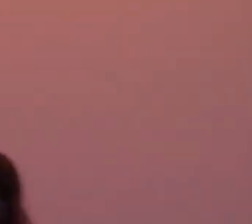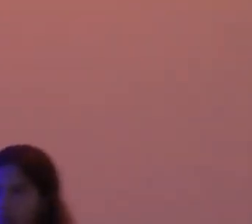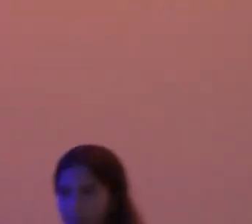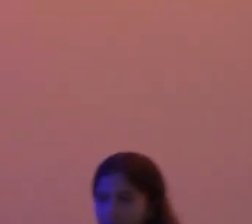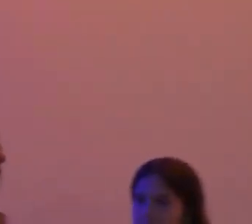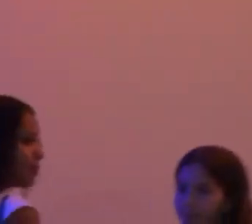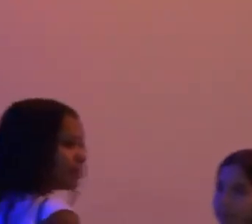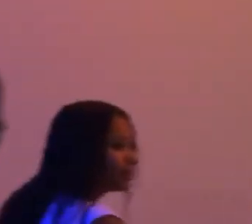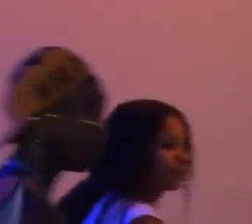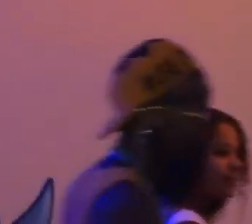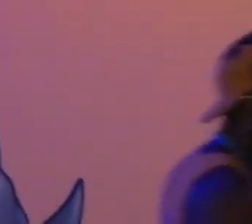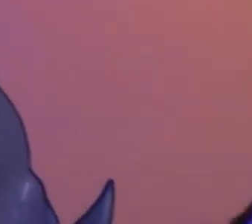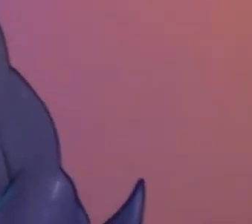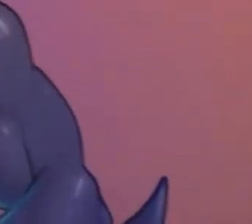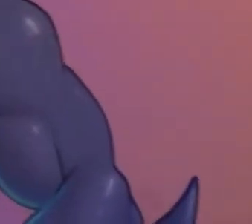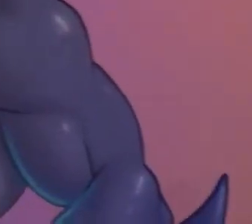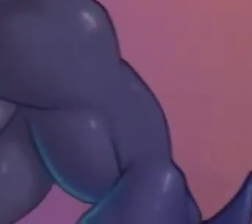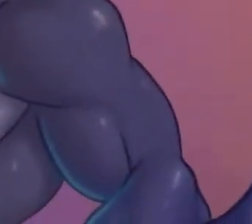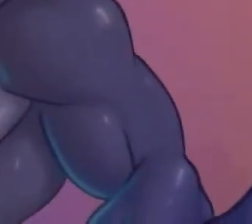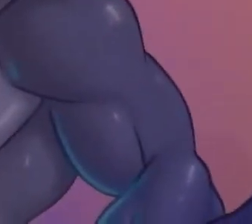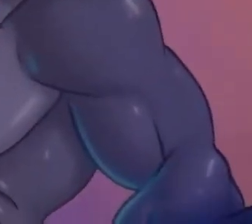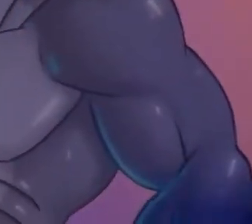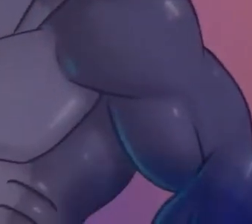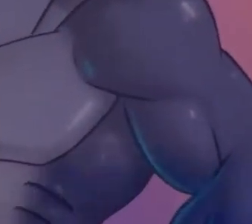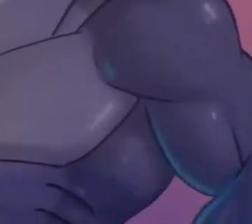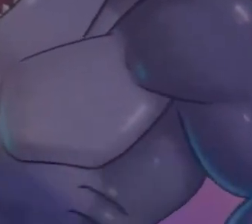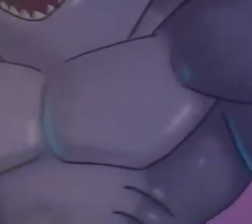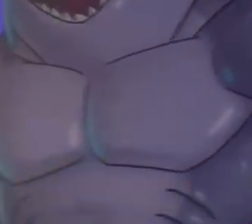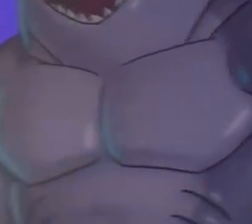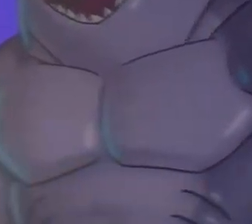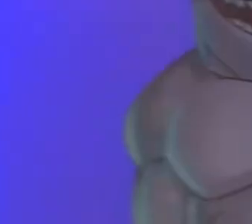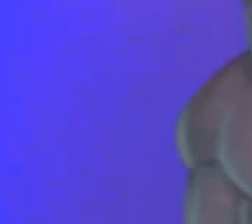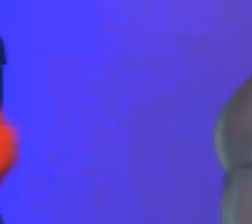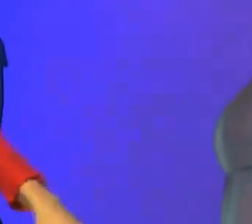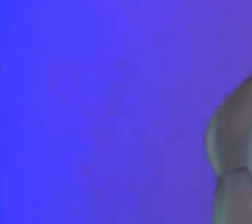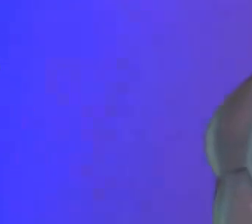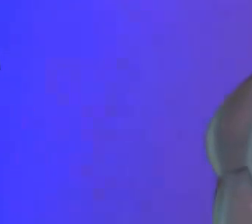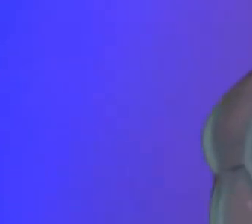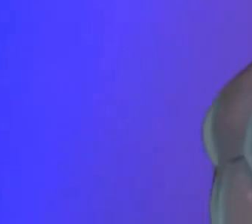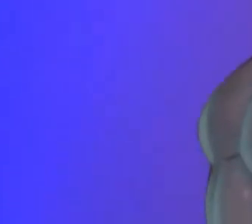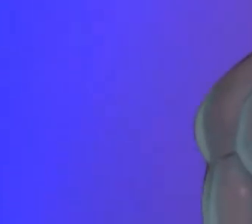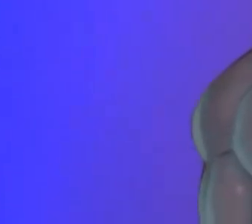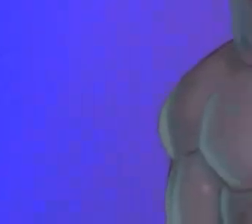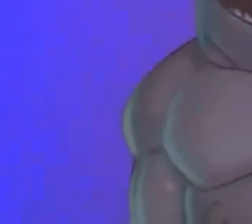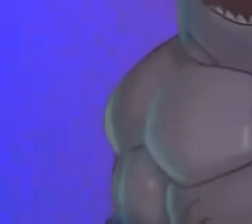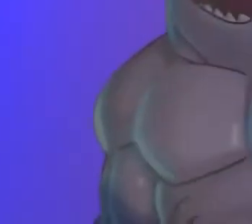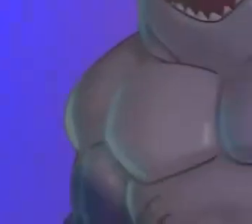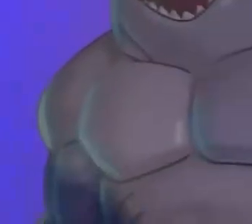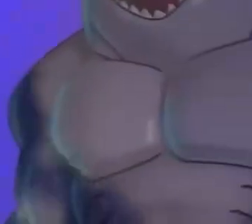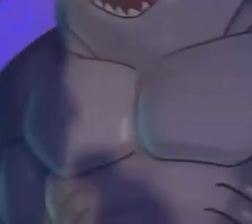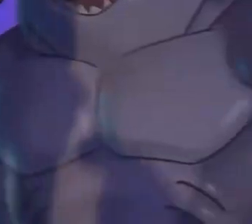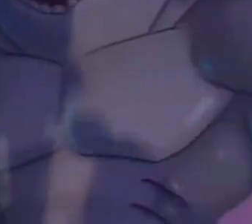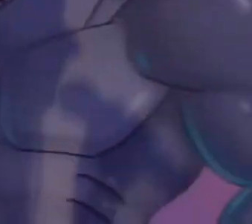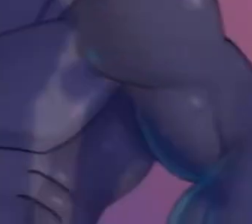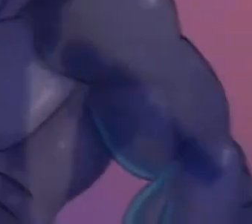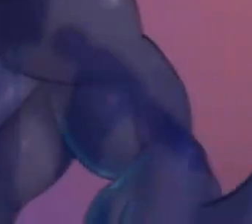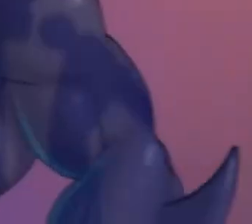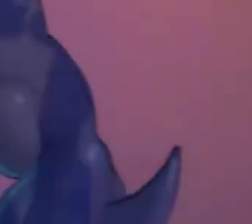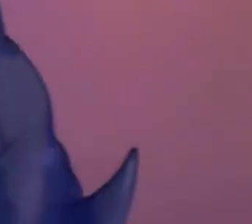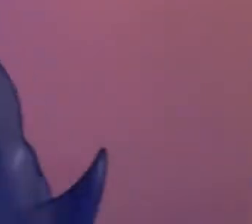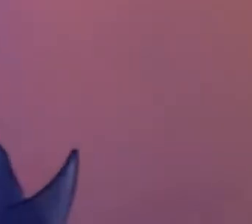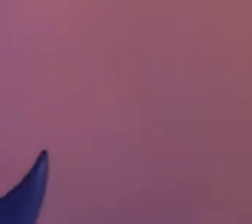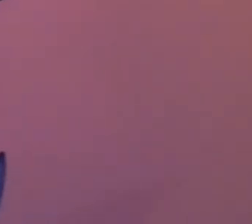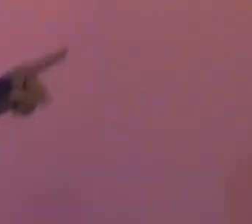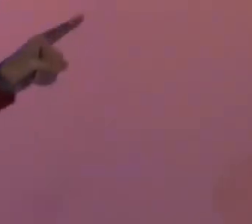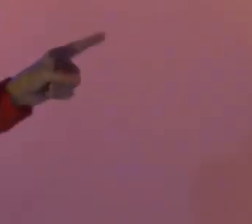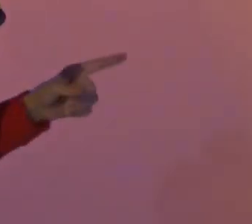legal. Meu nome é Elisa e Jonas, meu Meu nome é companheiro. Jonas. E é o seguinte,